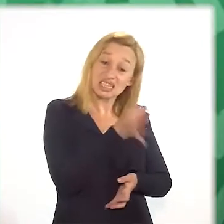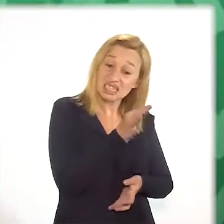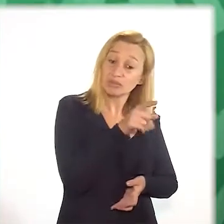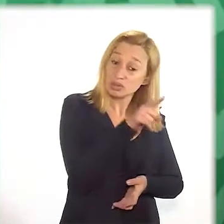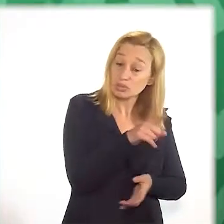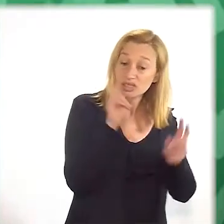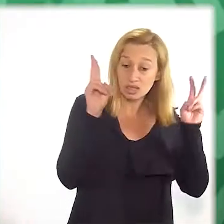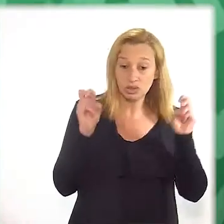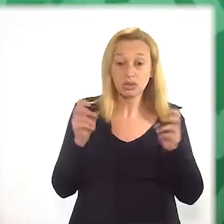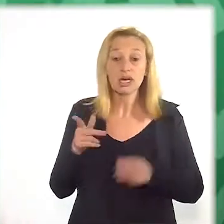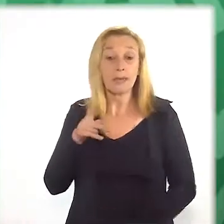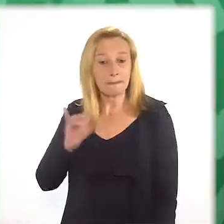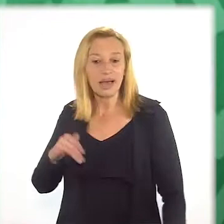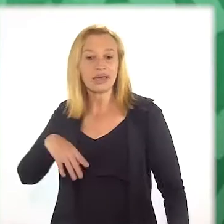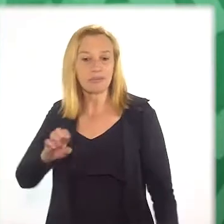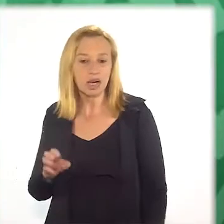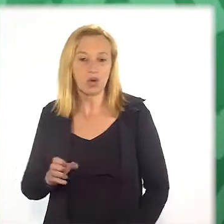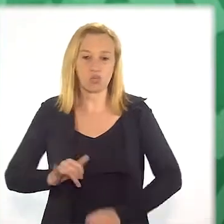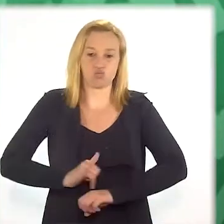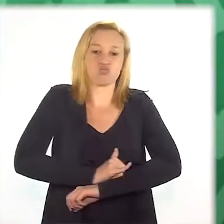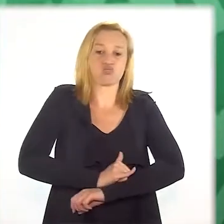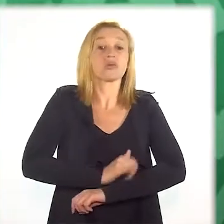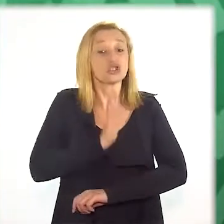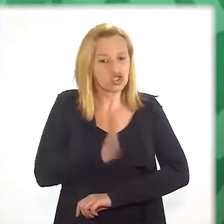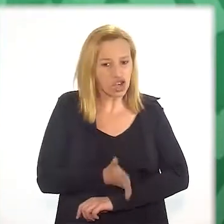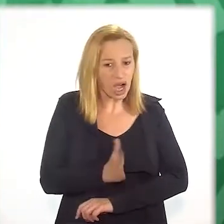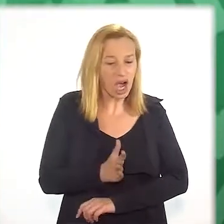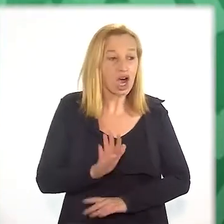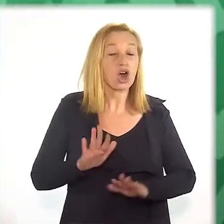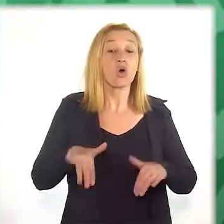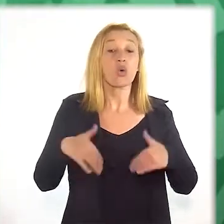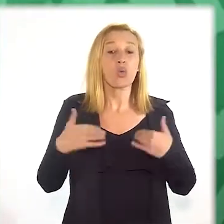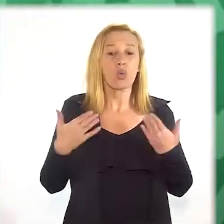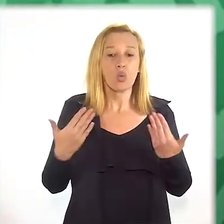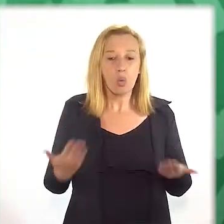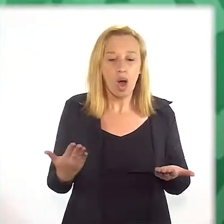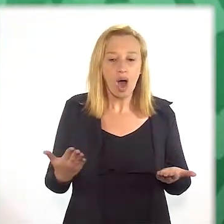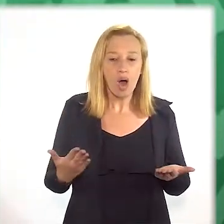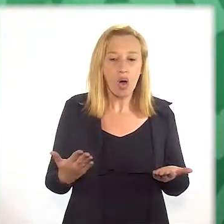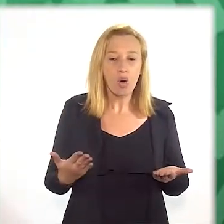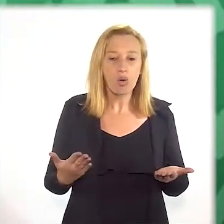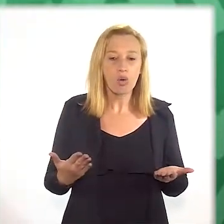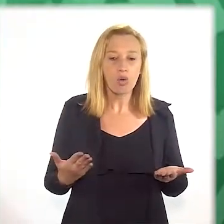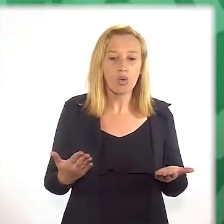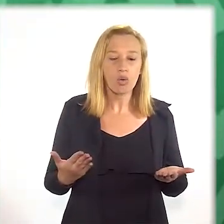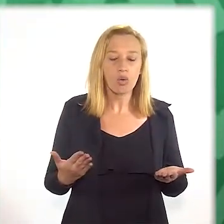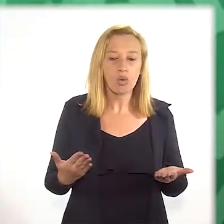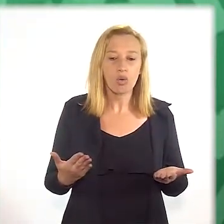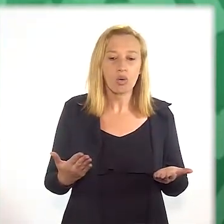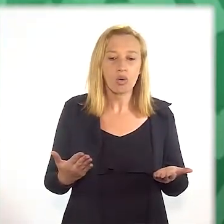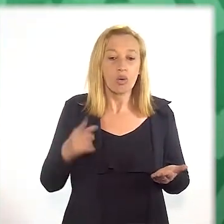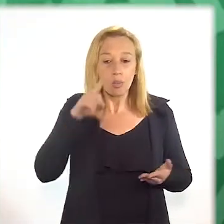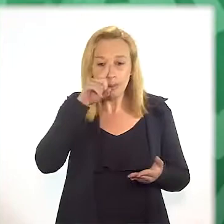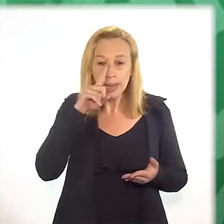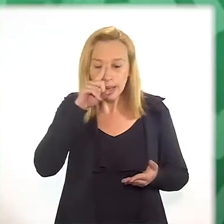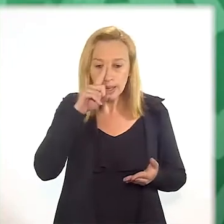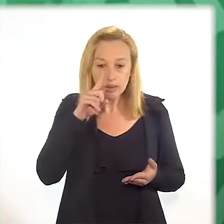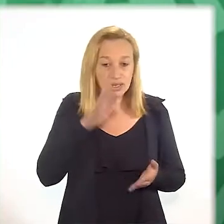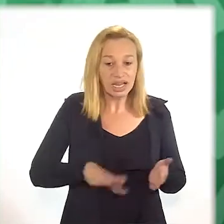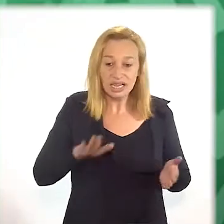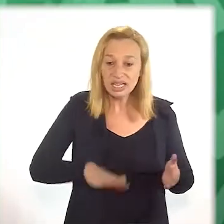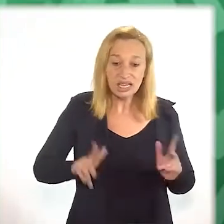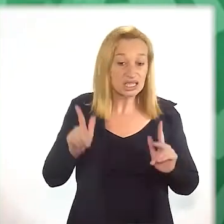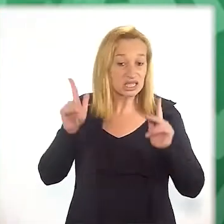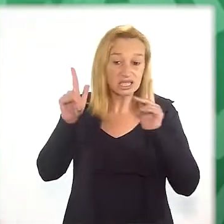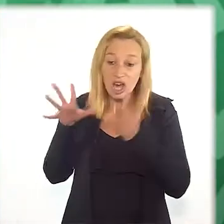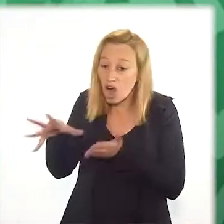justamente essa questão. Por exemplo, pai e mãe obesos. Qual a incidência, né, a chance aí de uma criança se tornar obesa? Como é